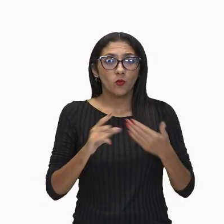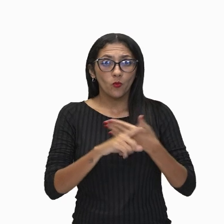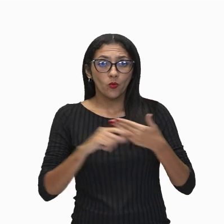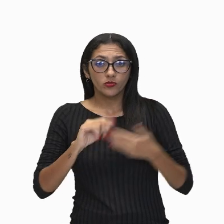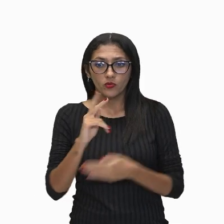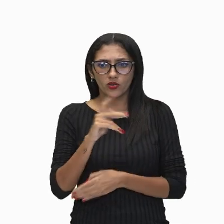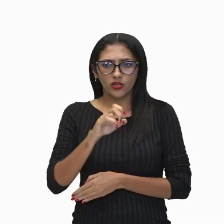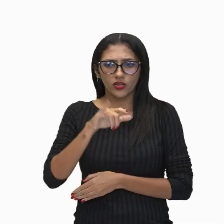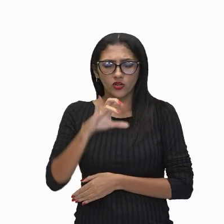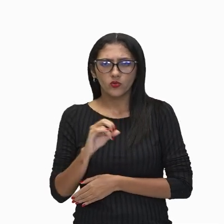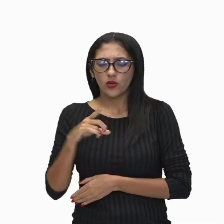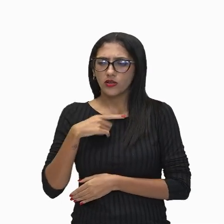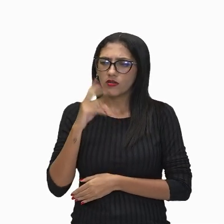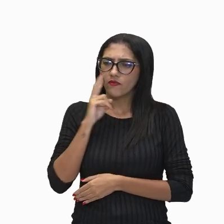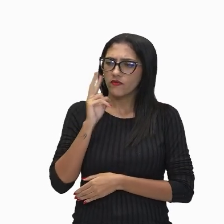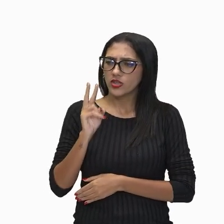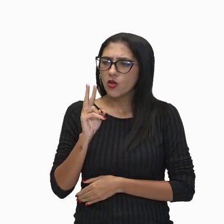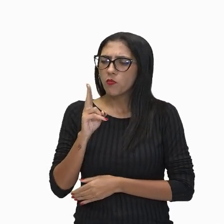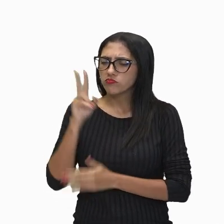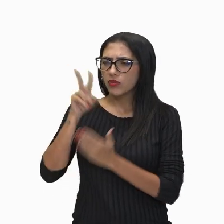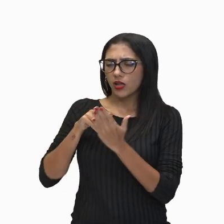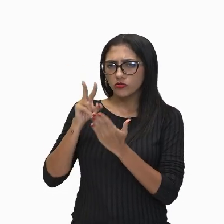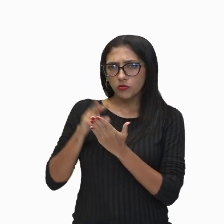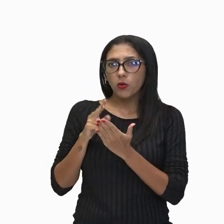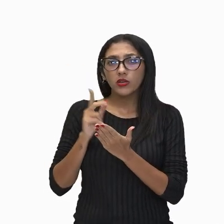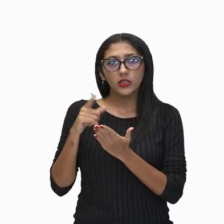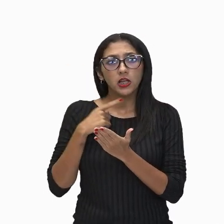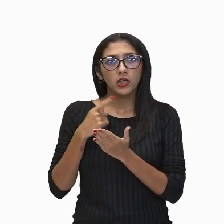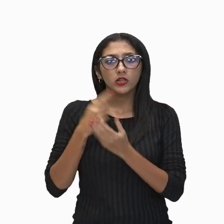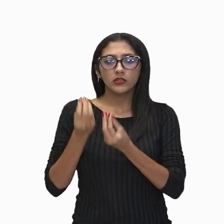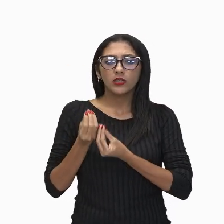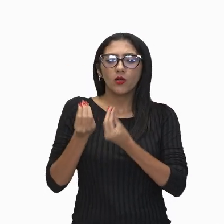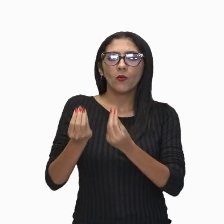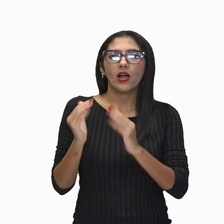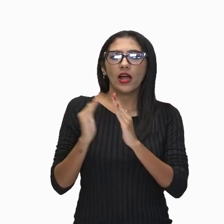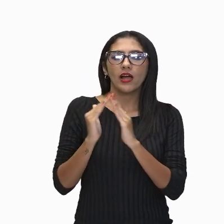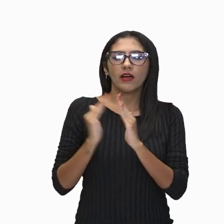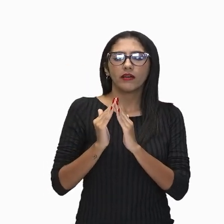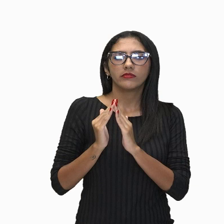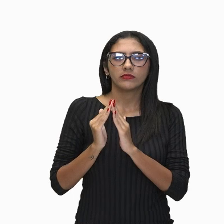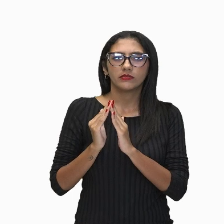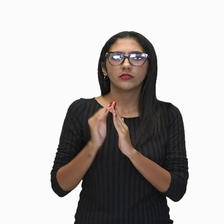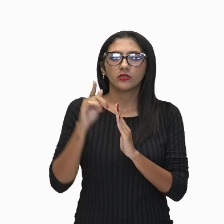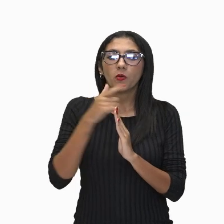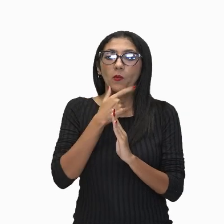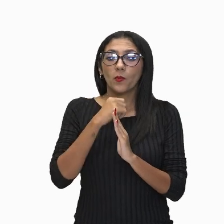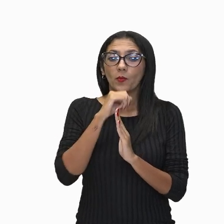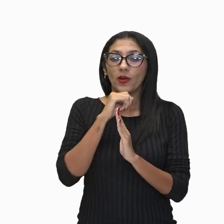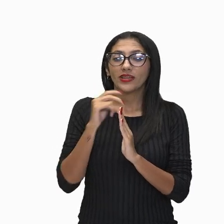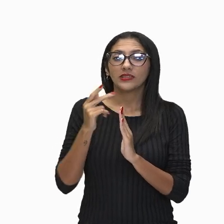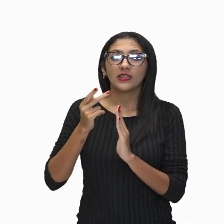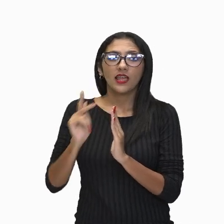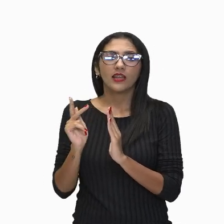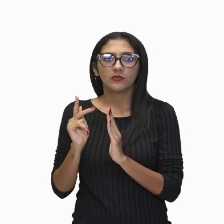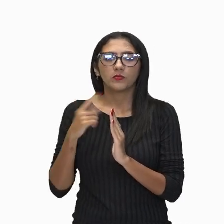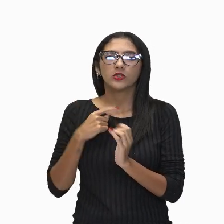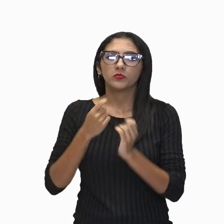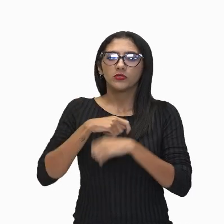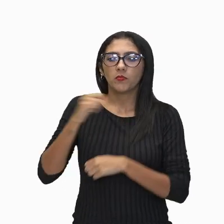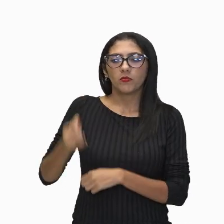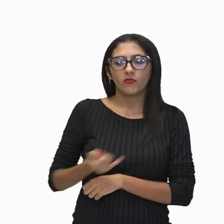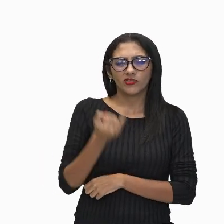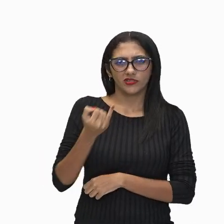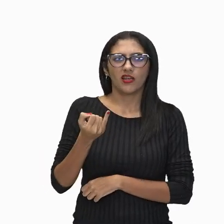época no Jornal do Brasil e ofereceu a casa de seu pai na Gávea. Foi o primeiro poema com endereço da literatura